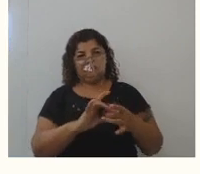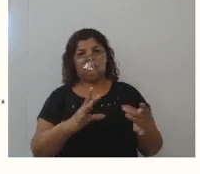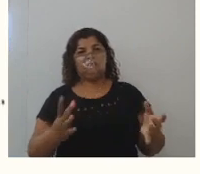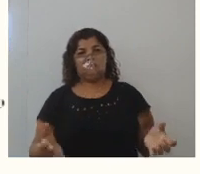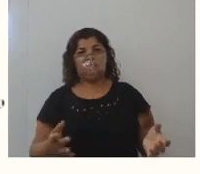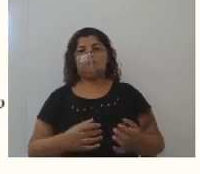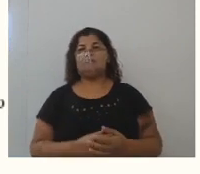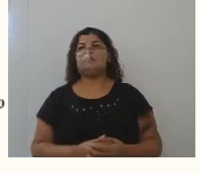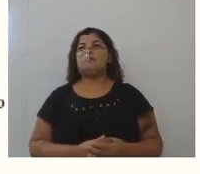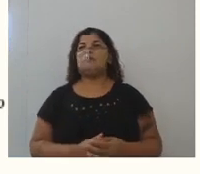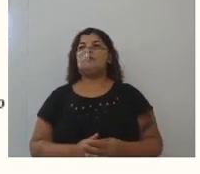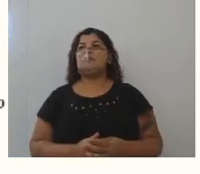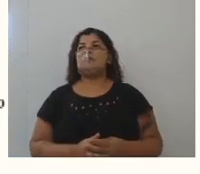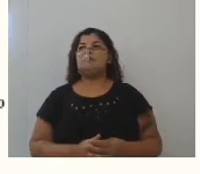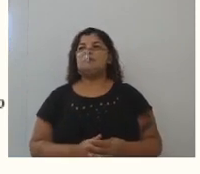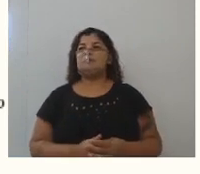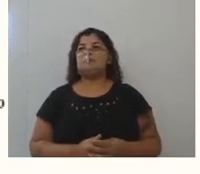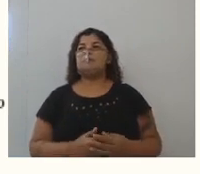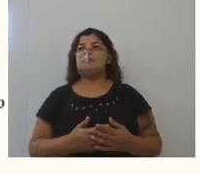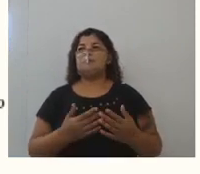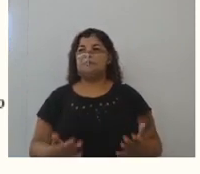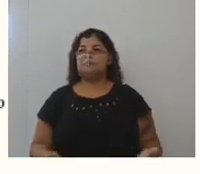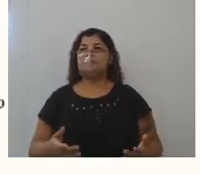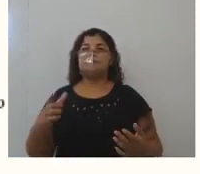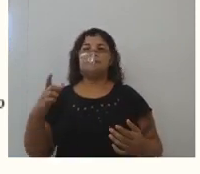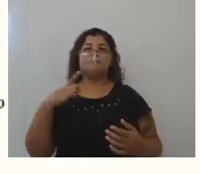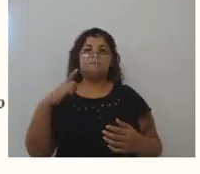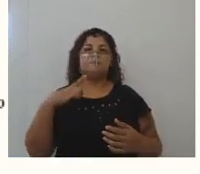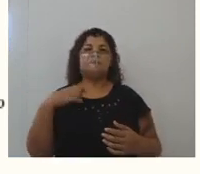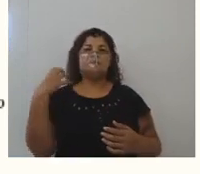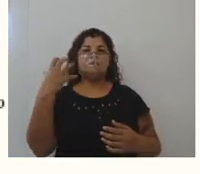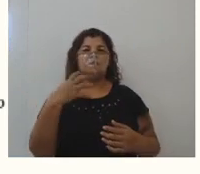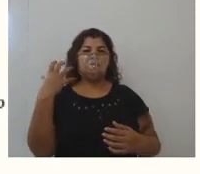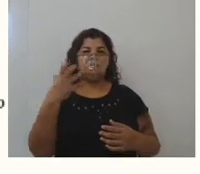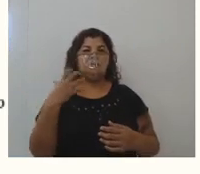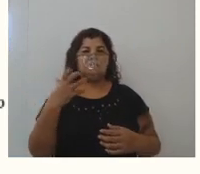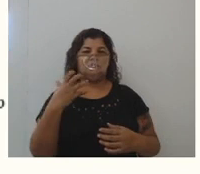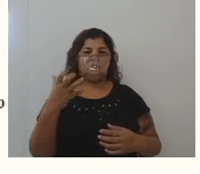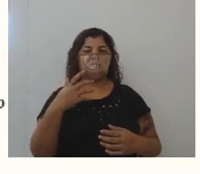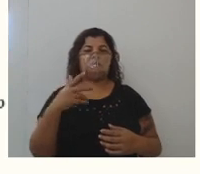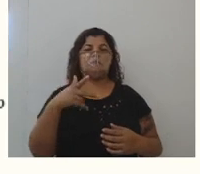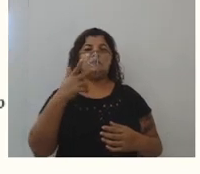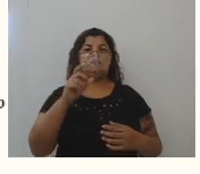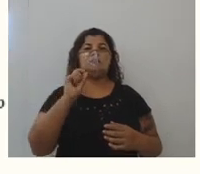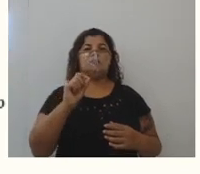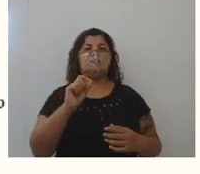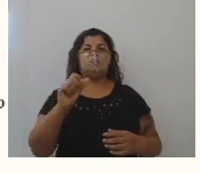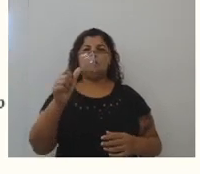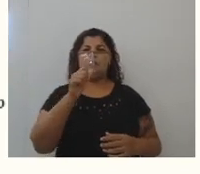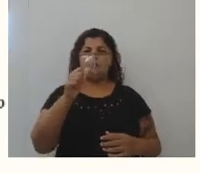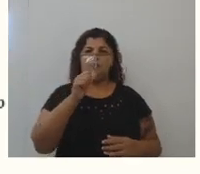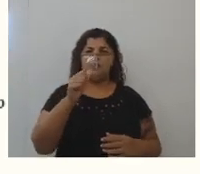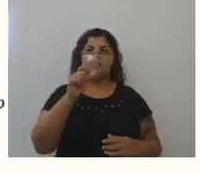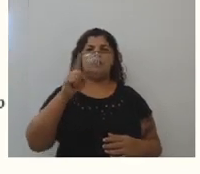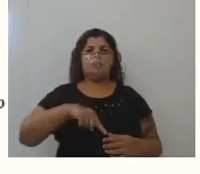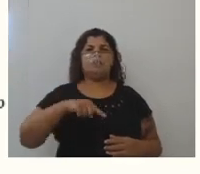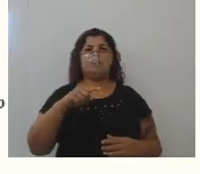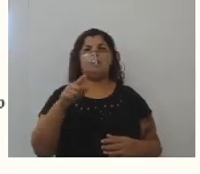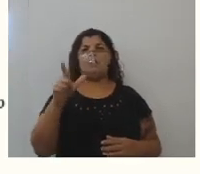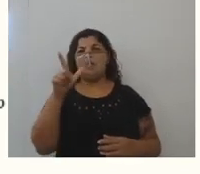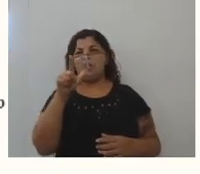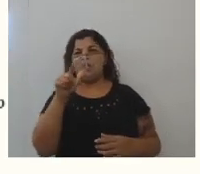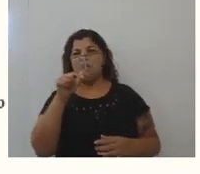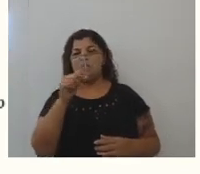Eats, não é? E aí eu trago uma música do Arnaldo Antunes que diz o seguinte: bebida é